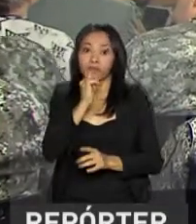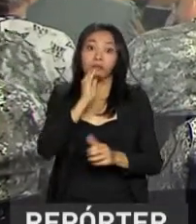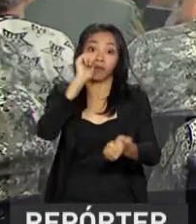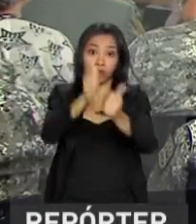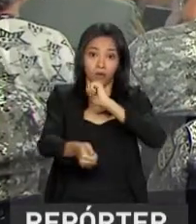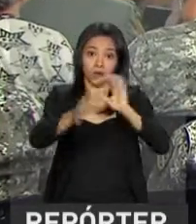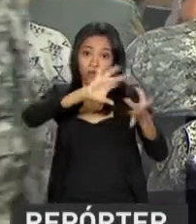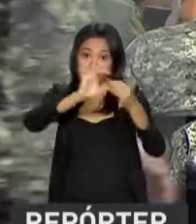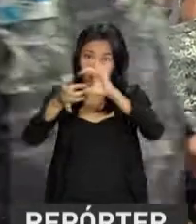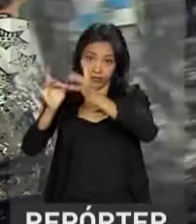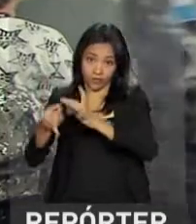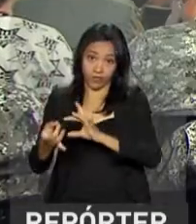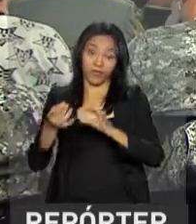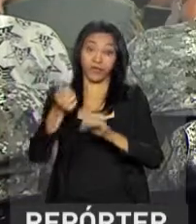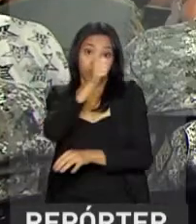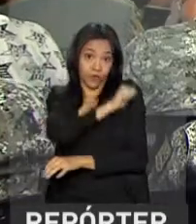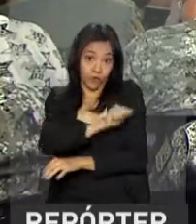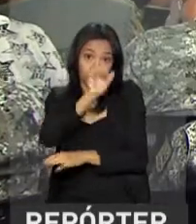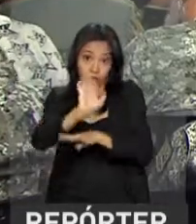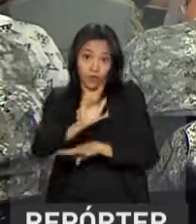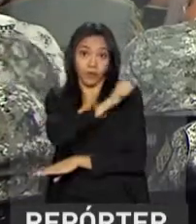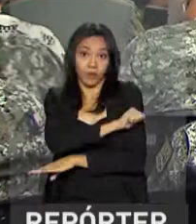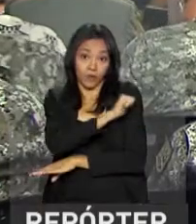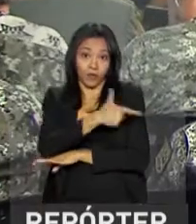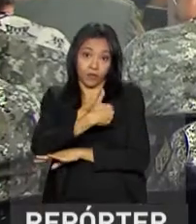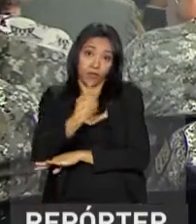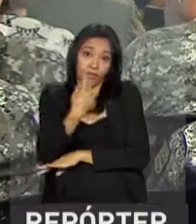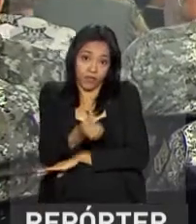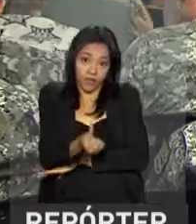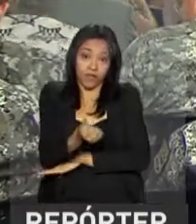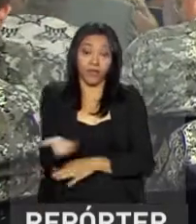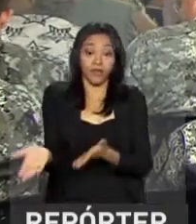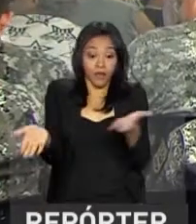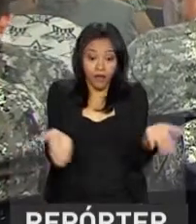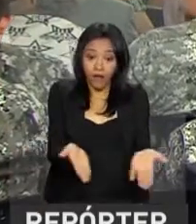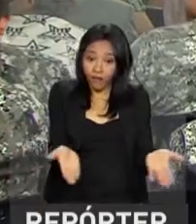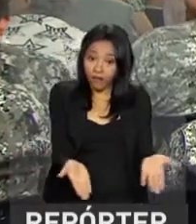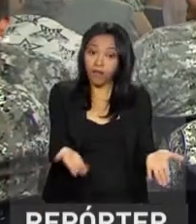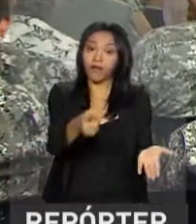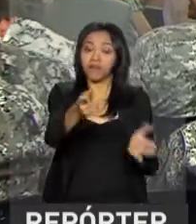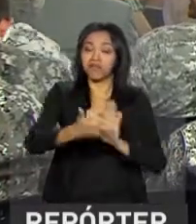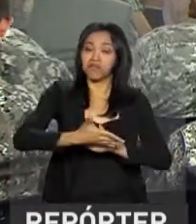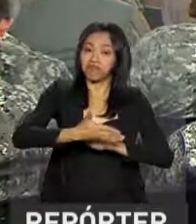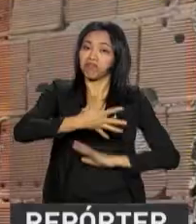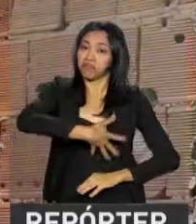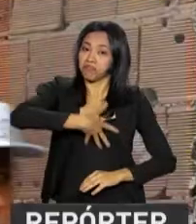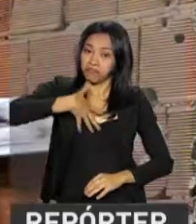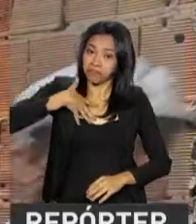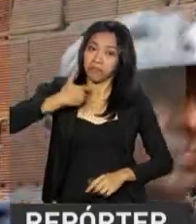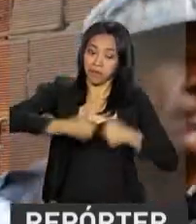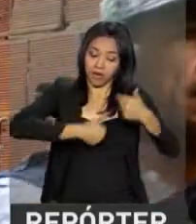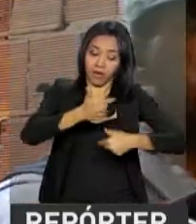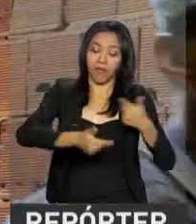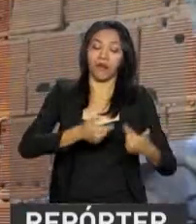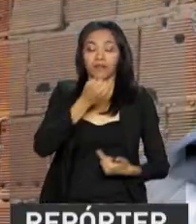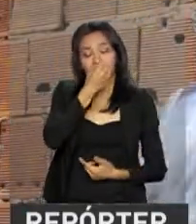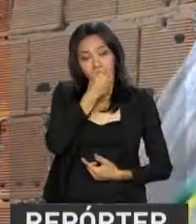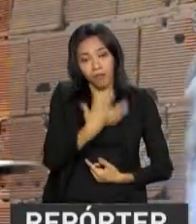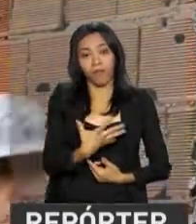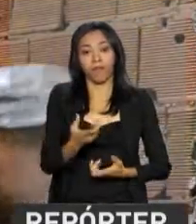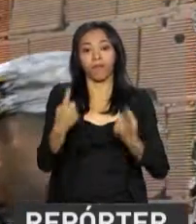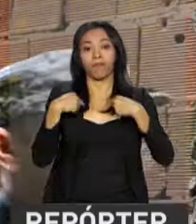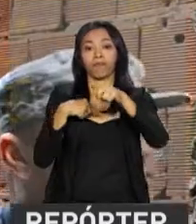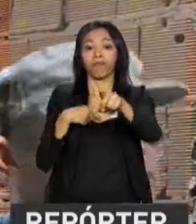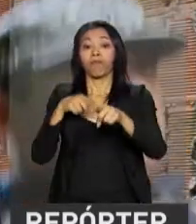2016 e agora esse reconhecimento pela atividade desempenhada é muito gratificante inspirada nas forças de